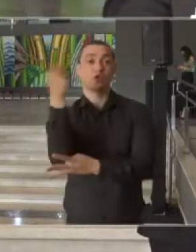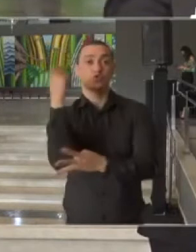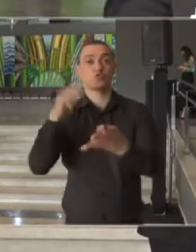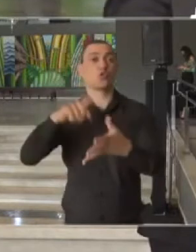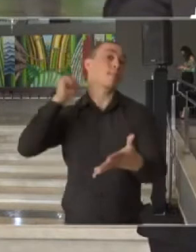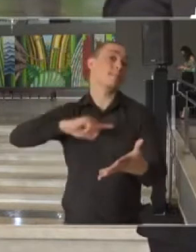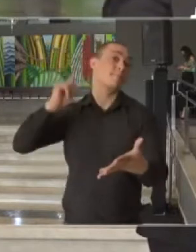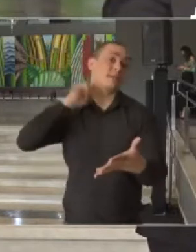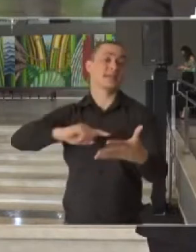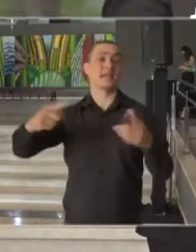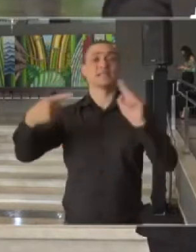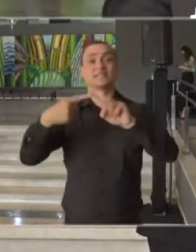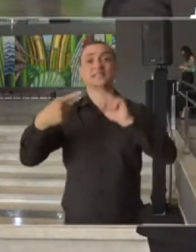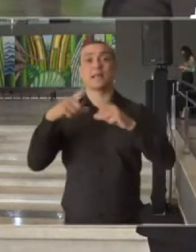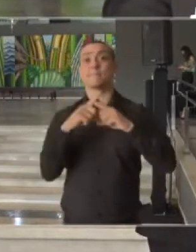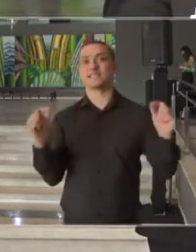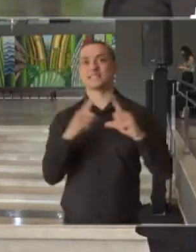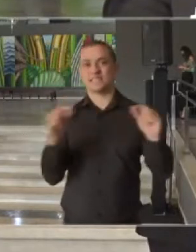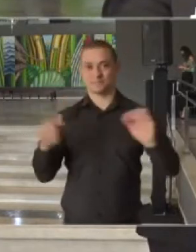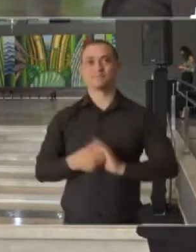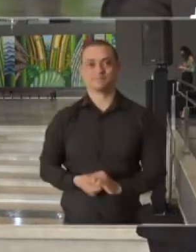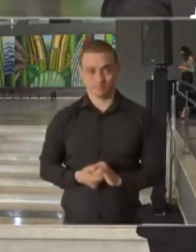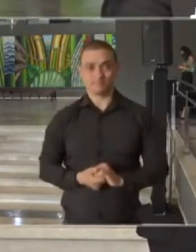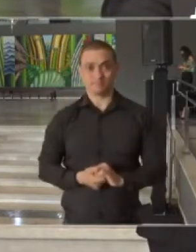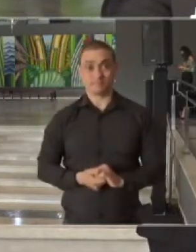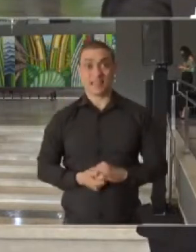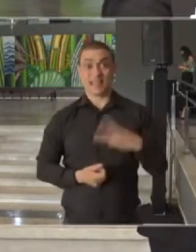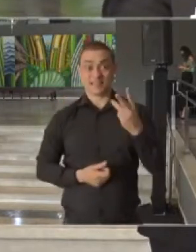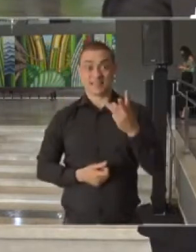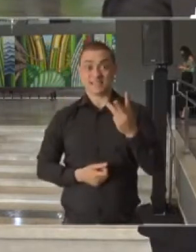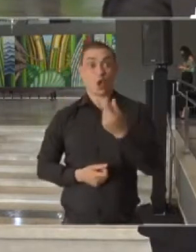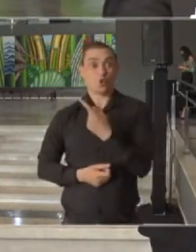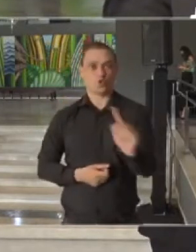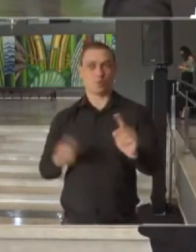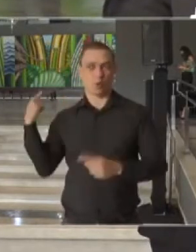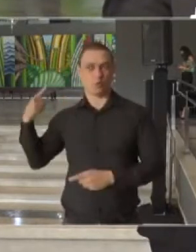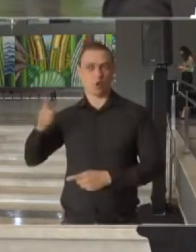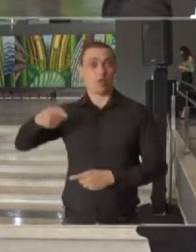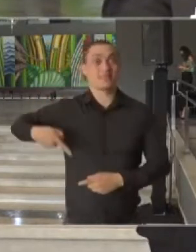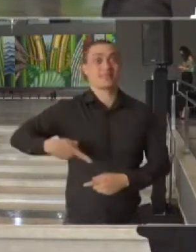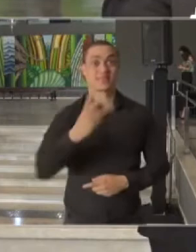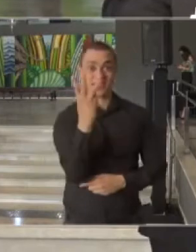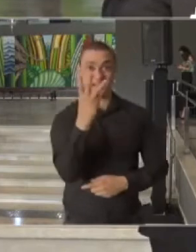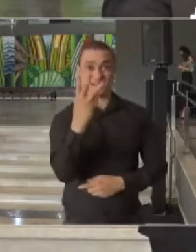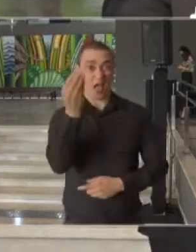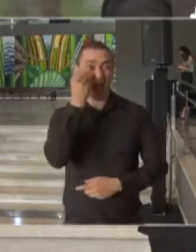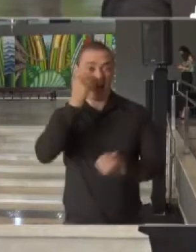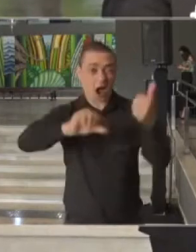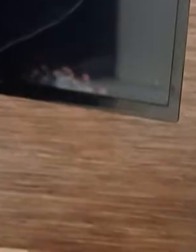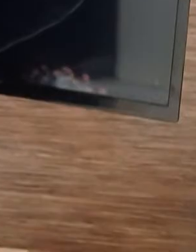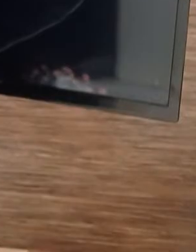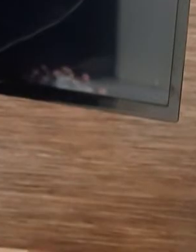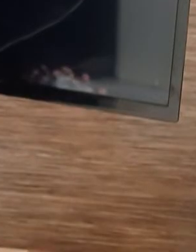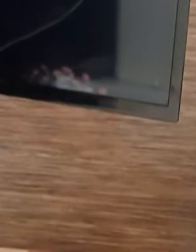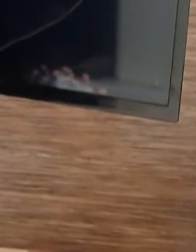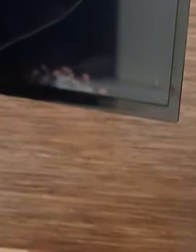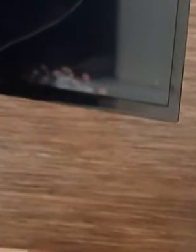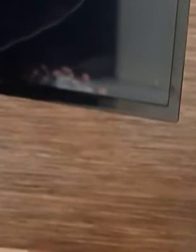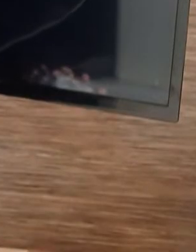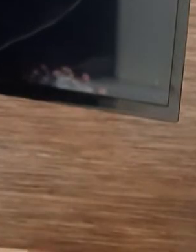do sul minas gerais e brasília a terceira e última fase da vacina corona vai aqui